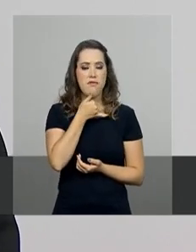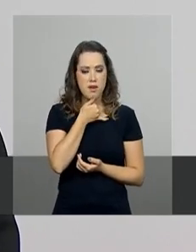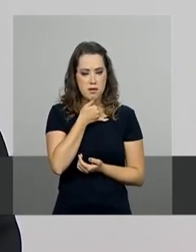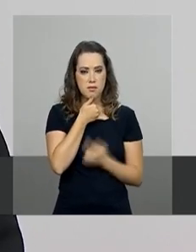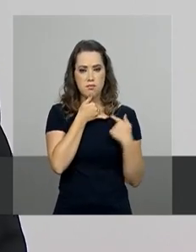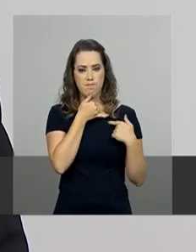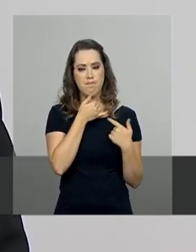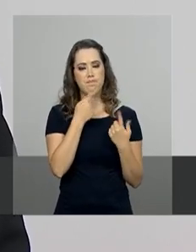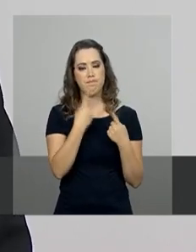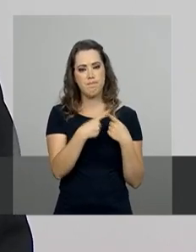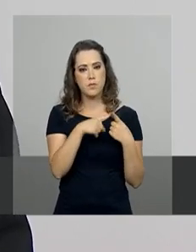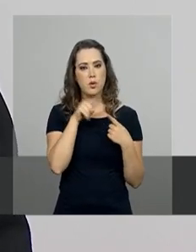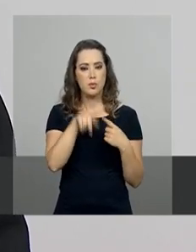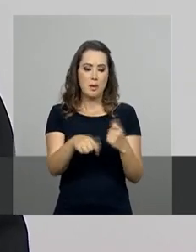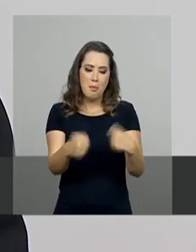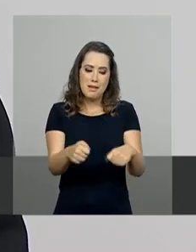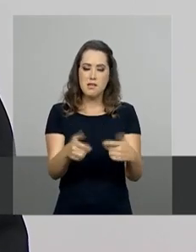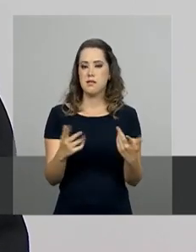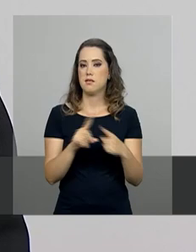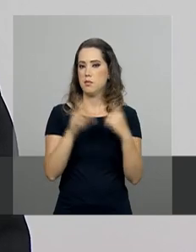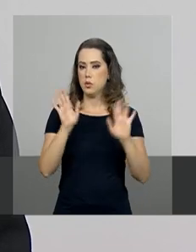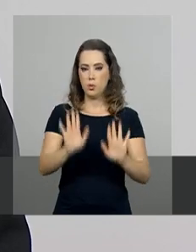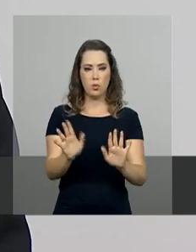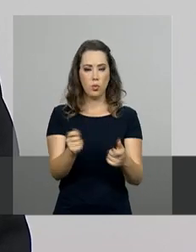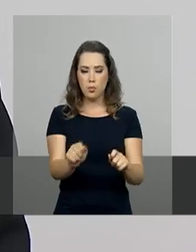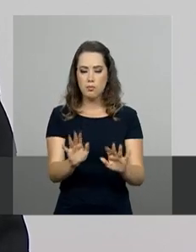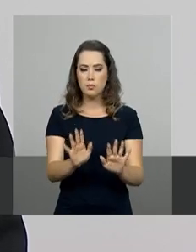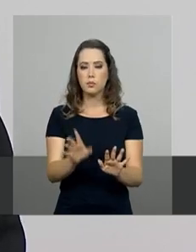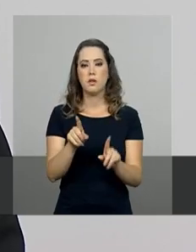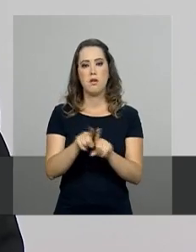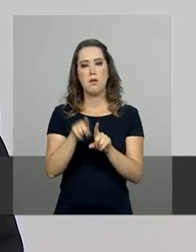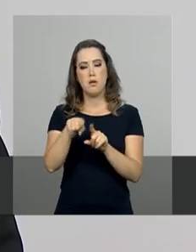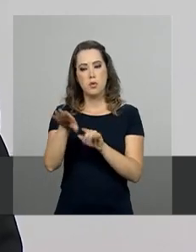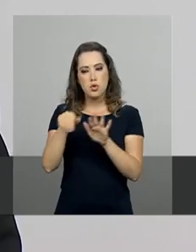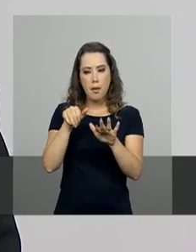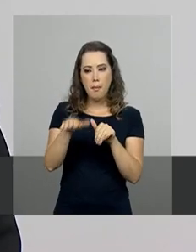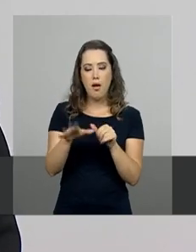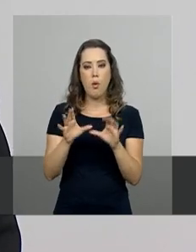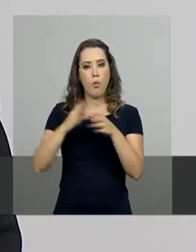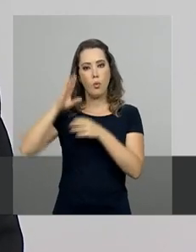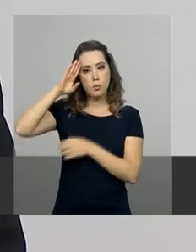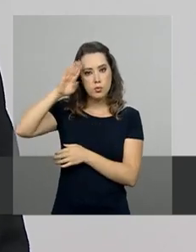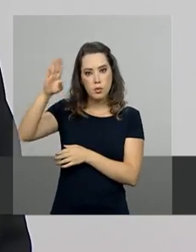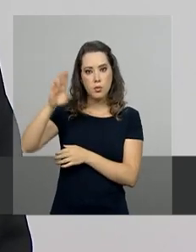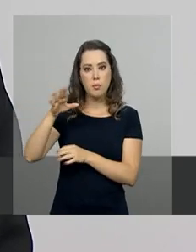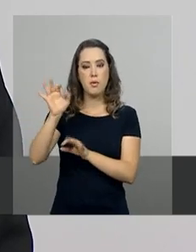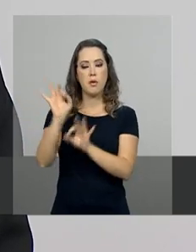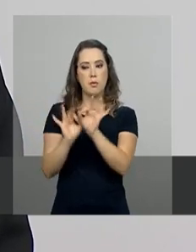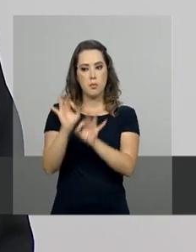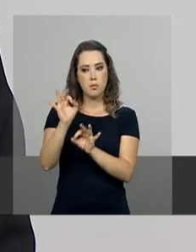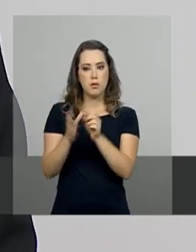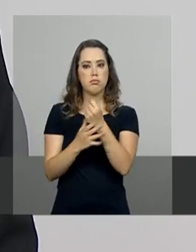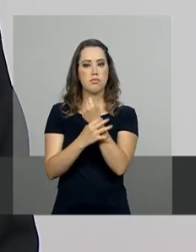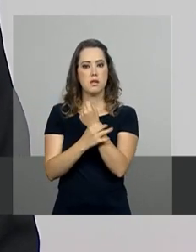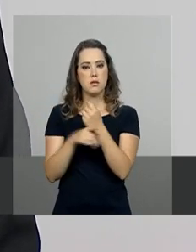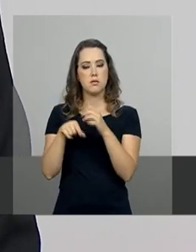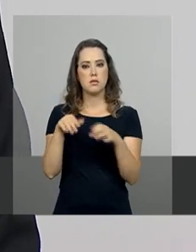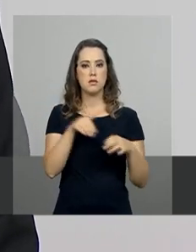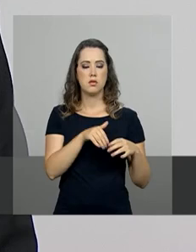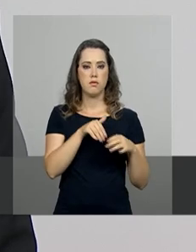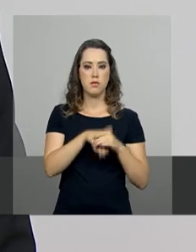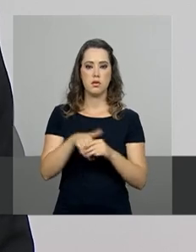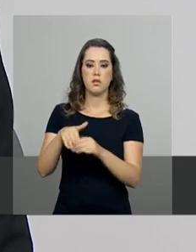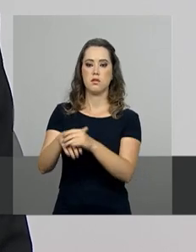este tipo de convocação para manter a regularidade do ambiente em o eleitoral e